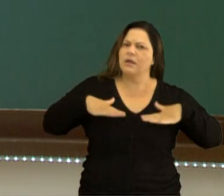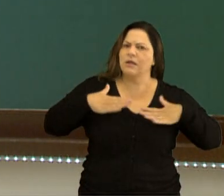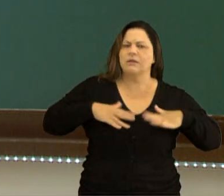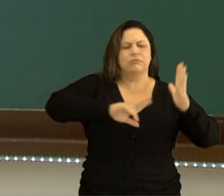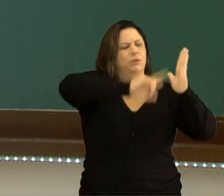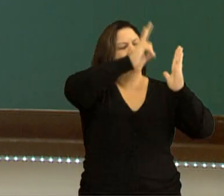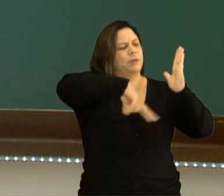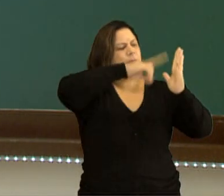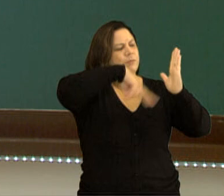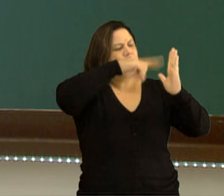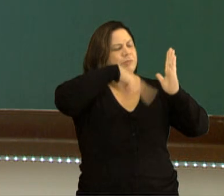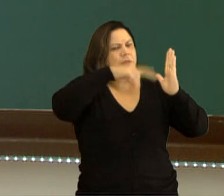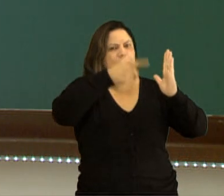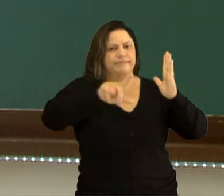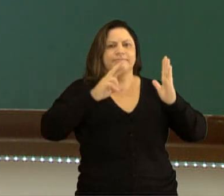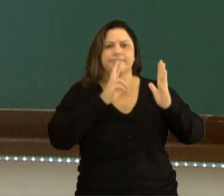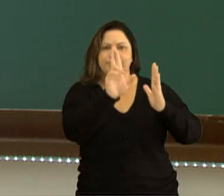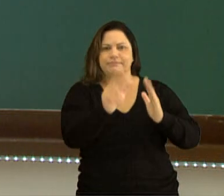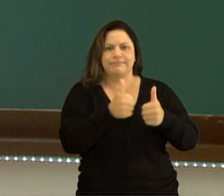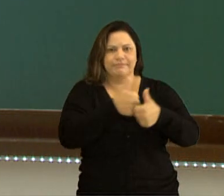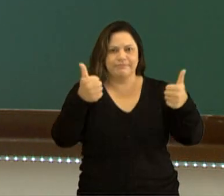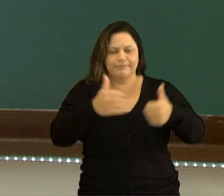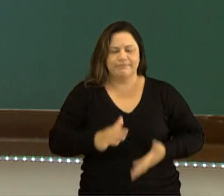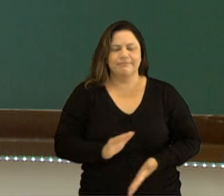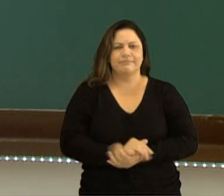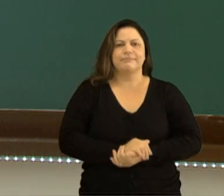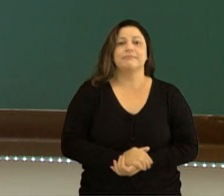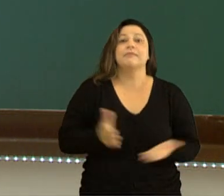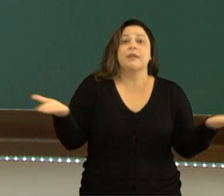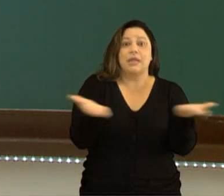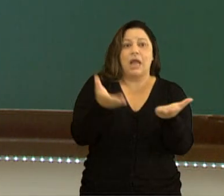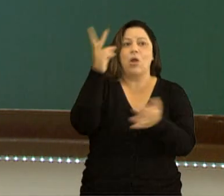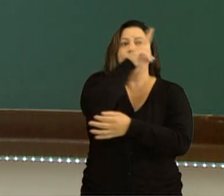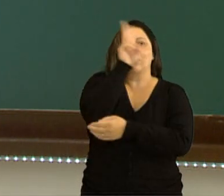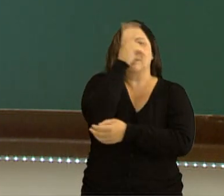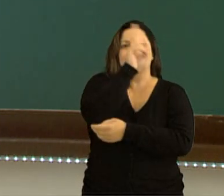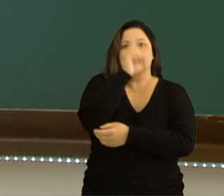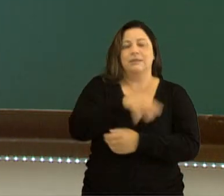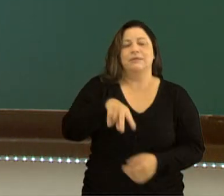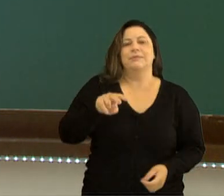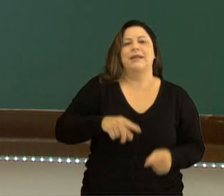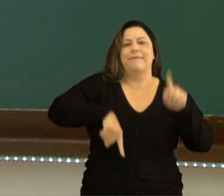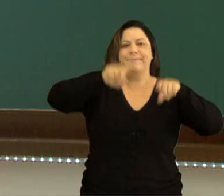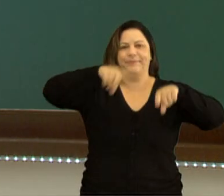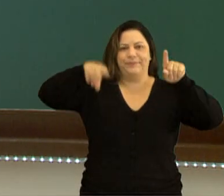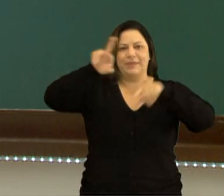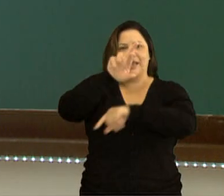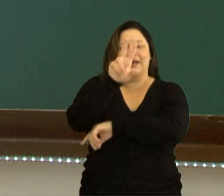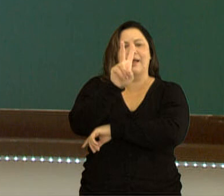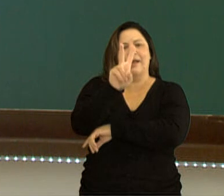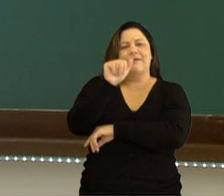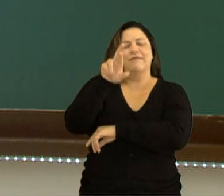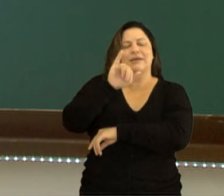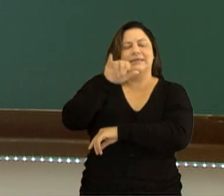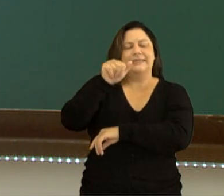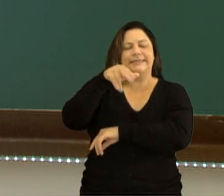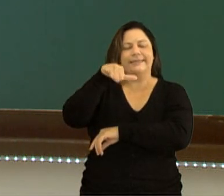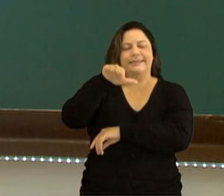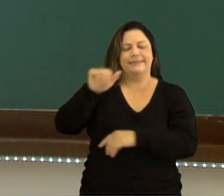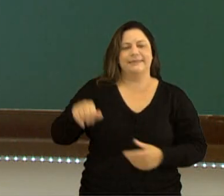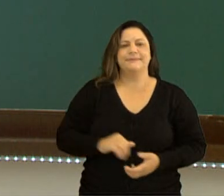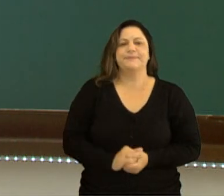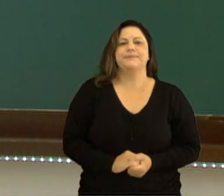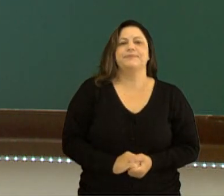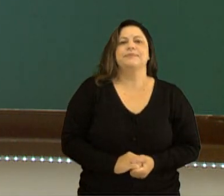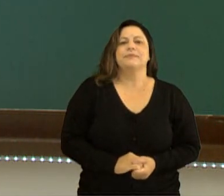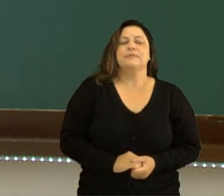interpretação para poder responder. Tranquilo, gente? Vamos agora relembrar a variância. A variância, então, nós vamos pegar o valor